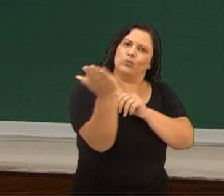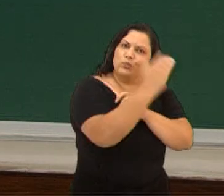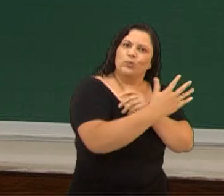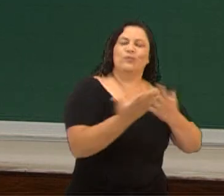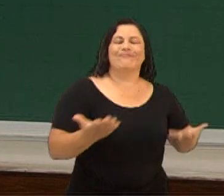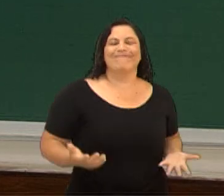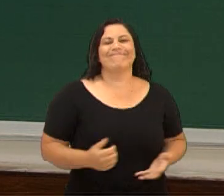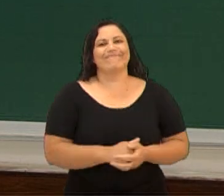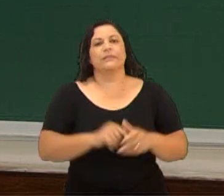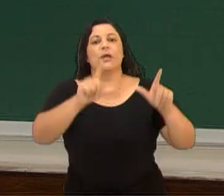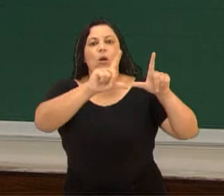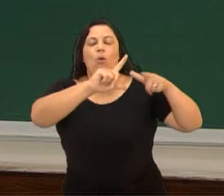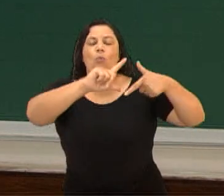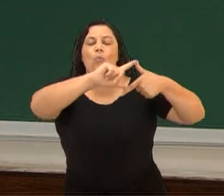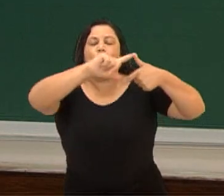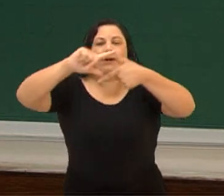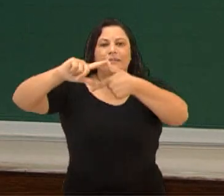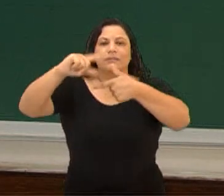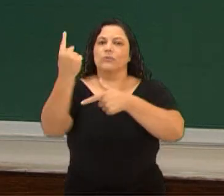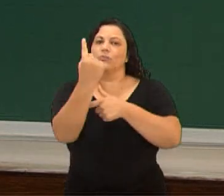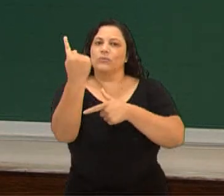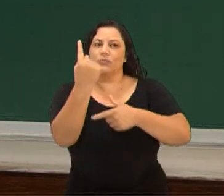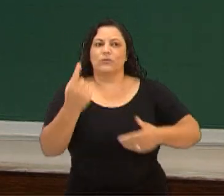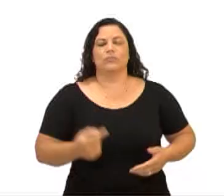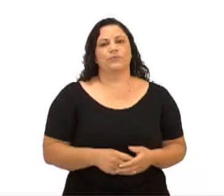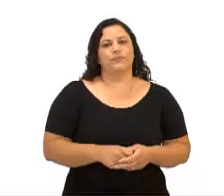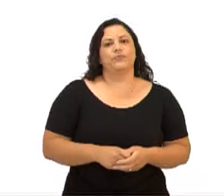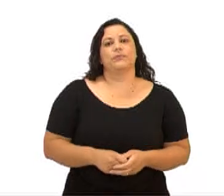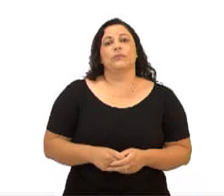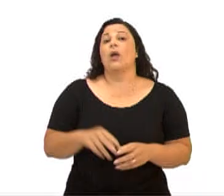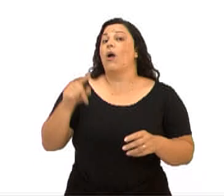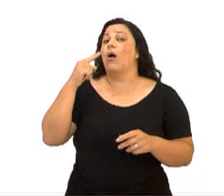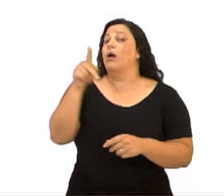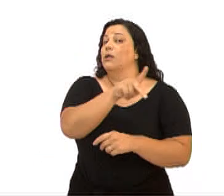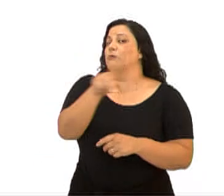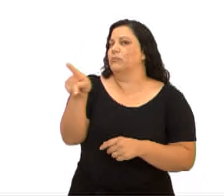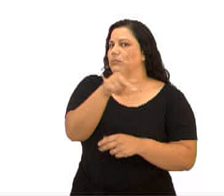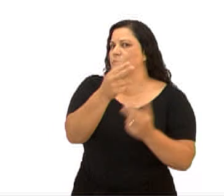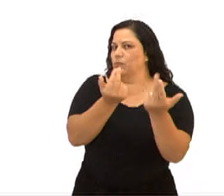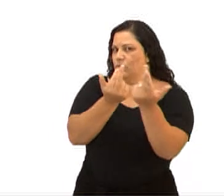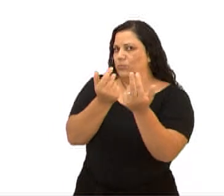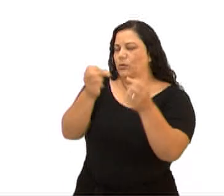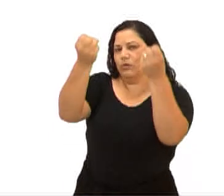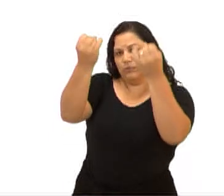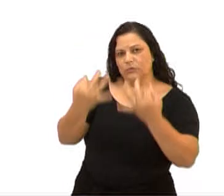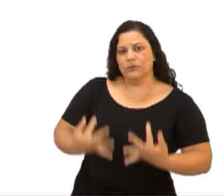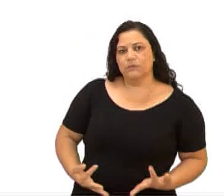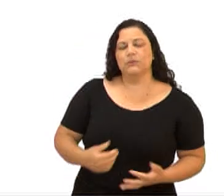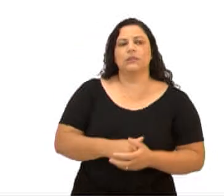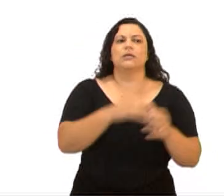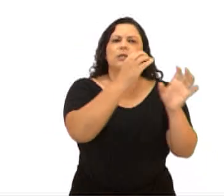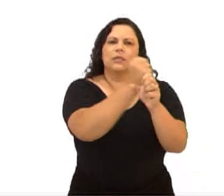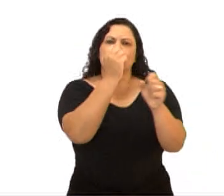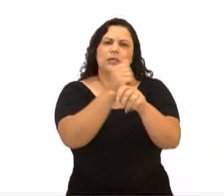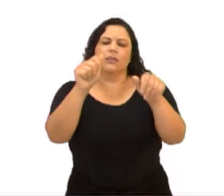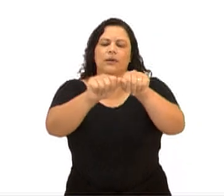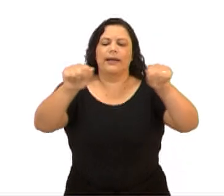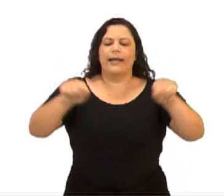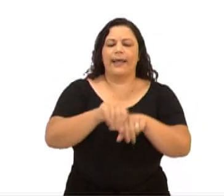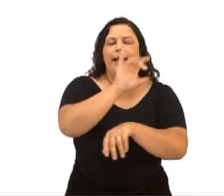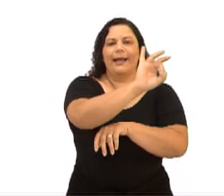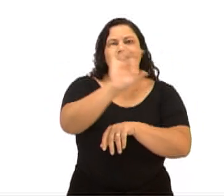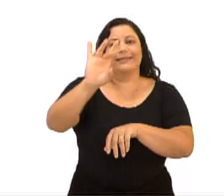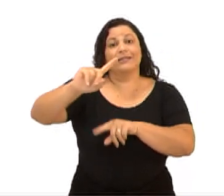O retângulo 1, presta atenção aqui com a prof, ó. Igual a prof explicou, devemos calcular a área de cada um para